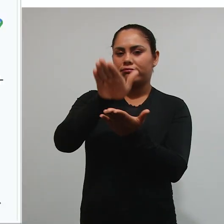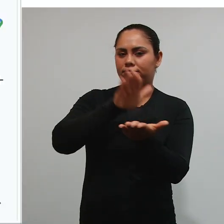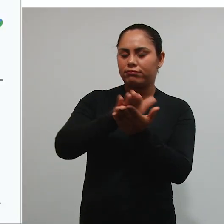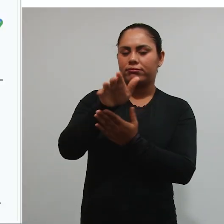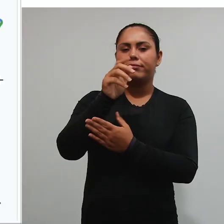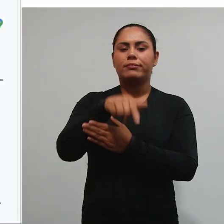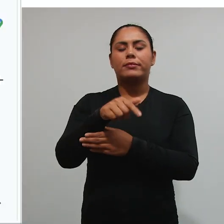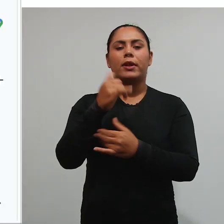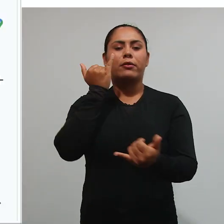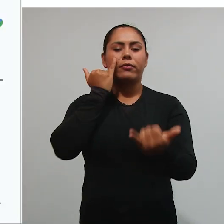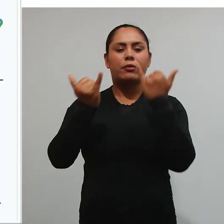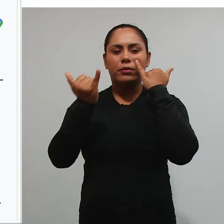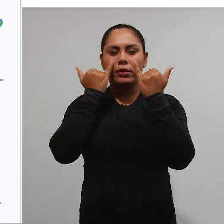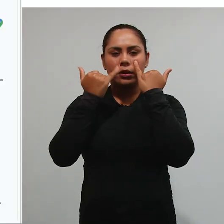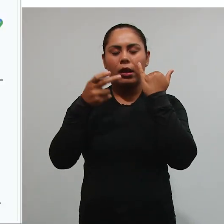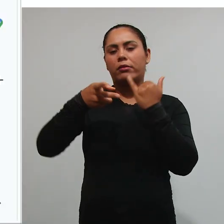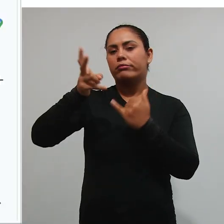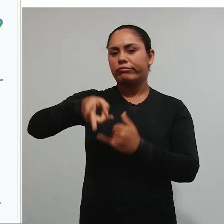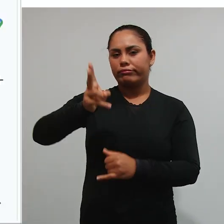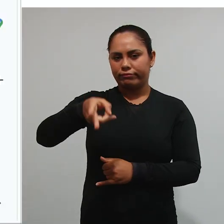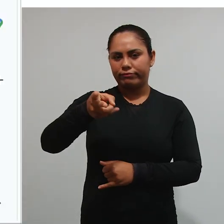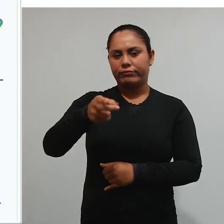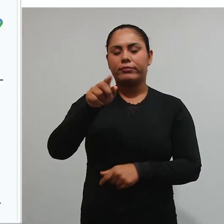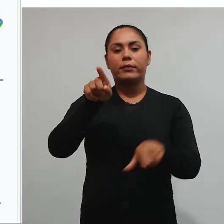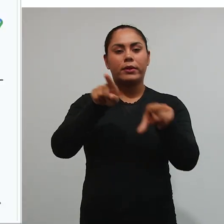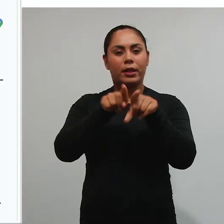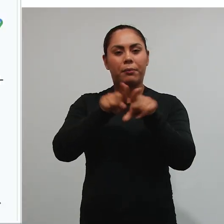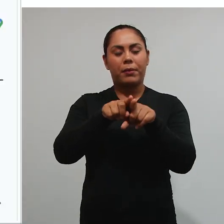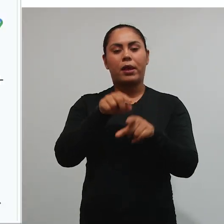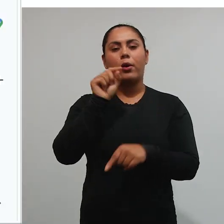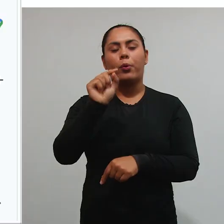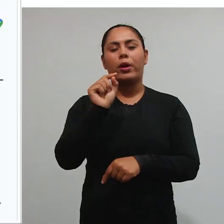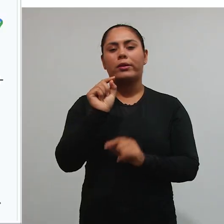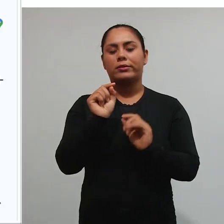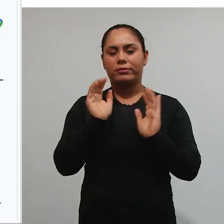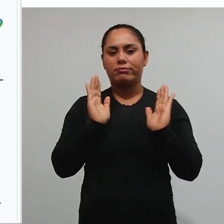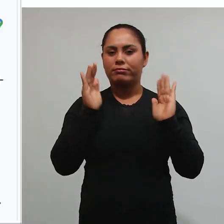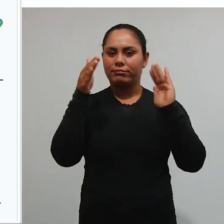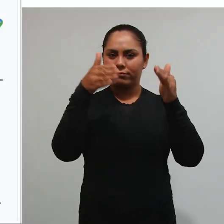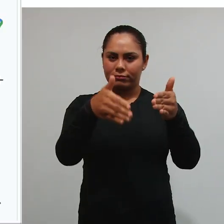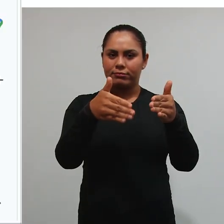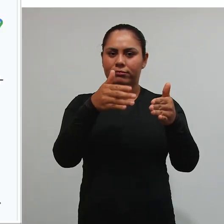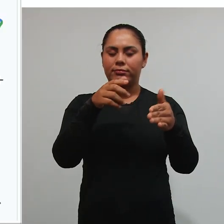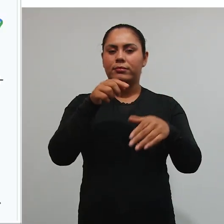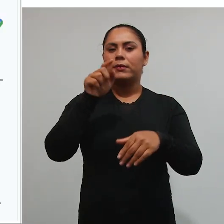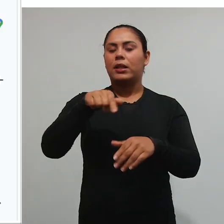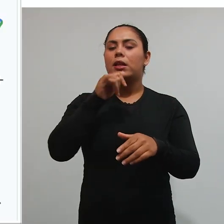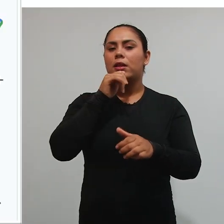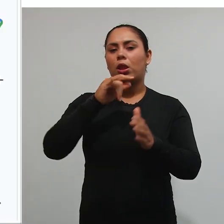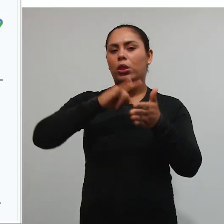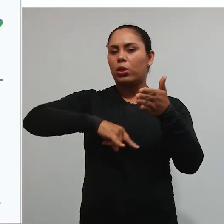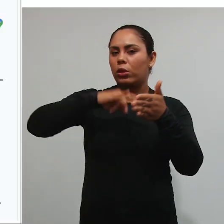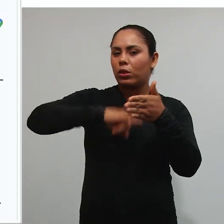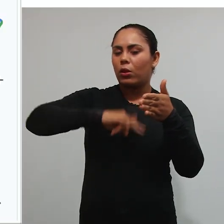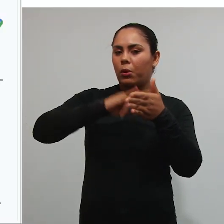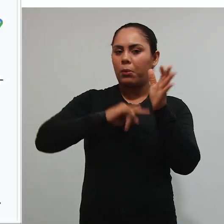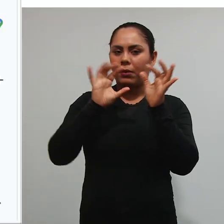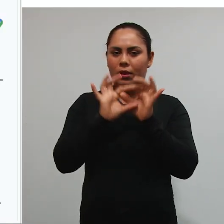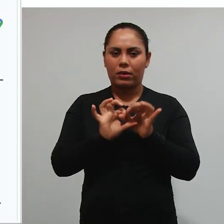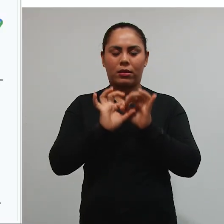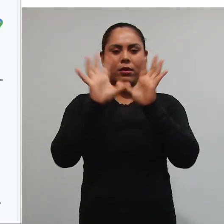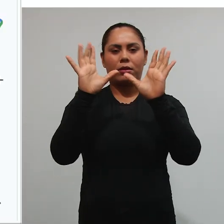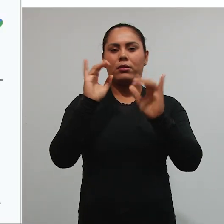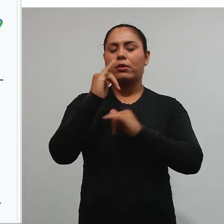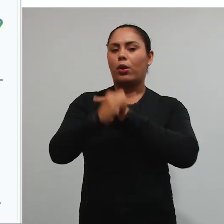da informação é pertinente. E, no caso, especialmente de documentos